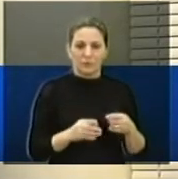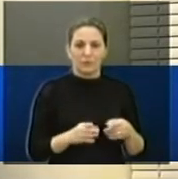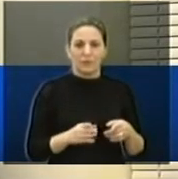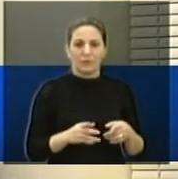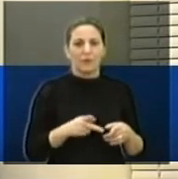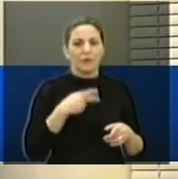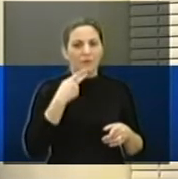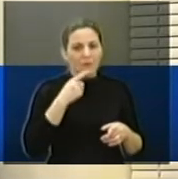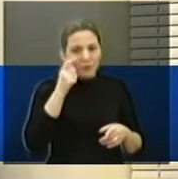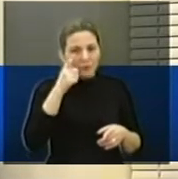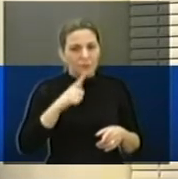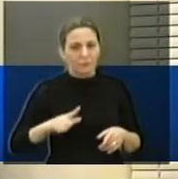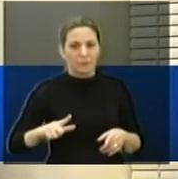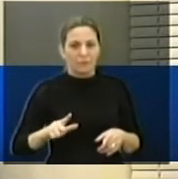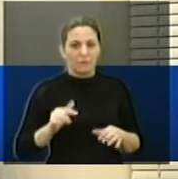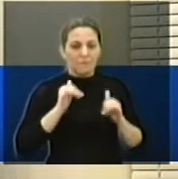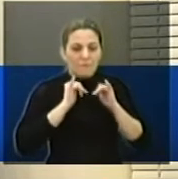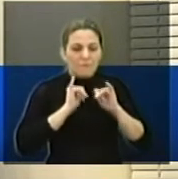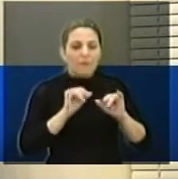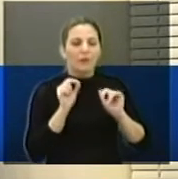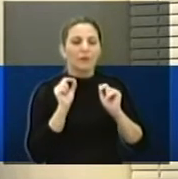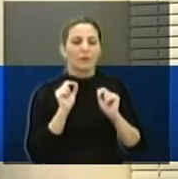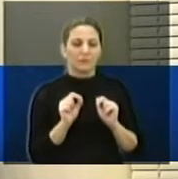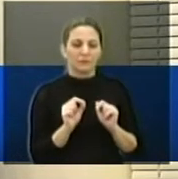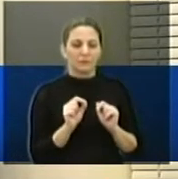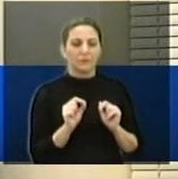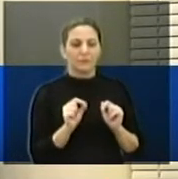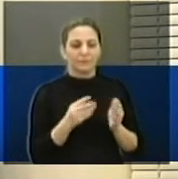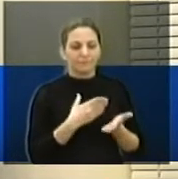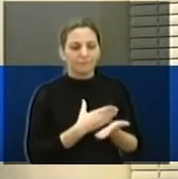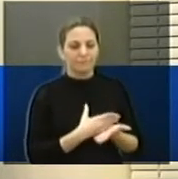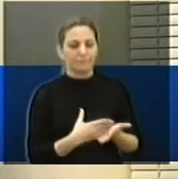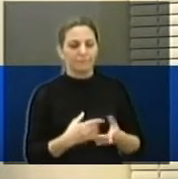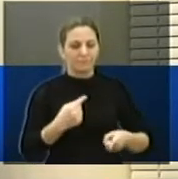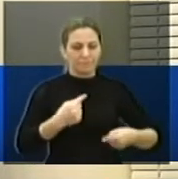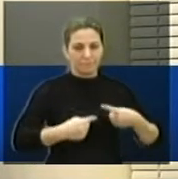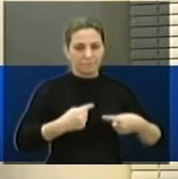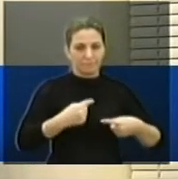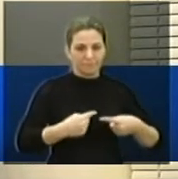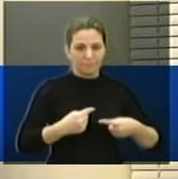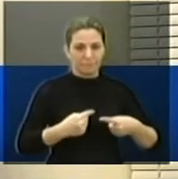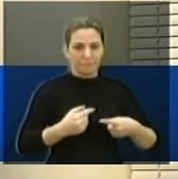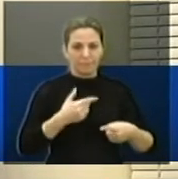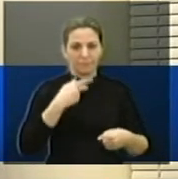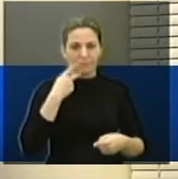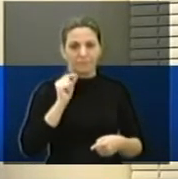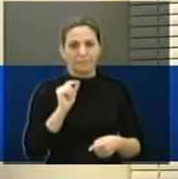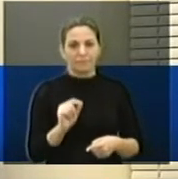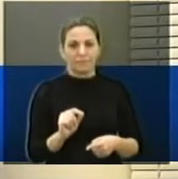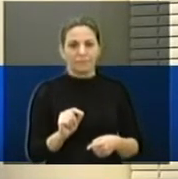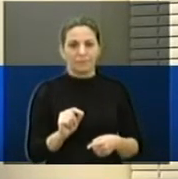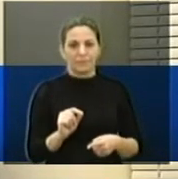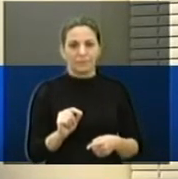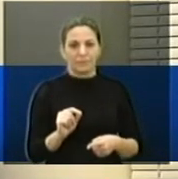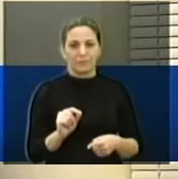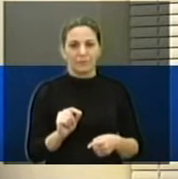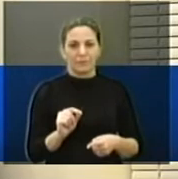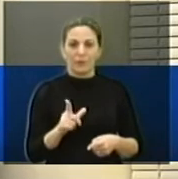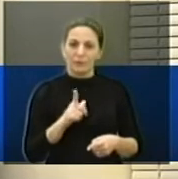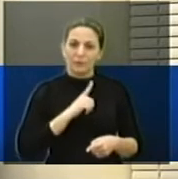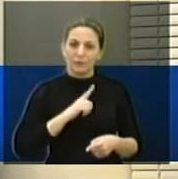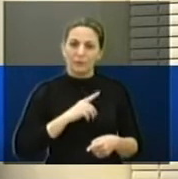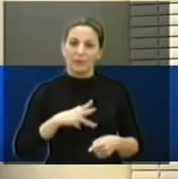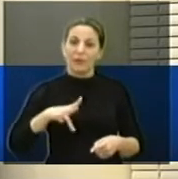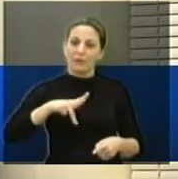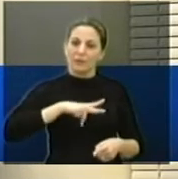repetitivo e dizer que desde o início deste debate que foi dito aqui é que não haveria privatização